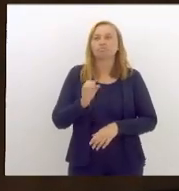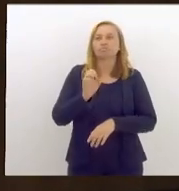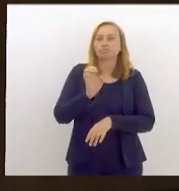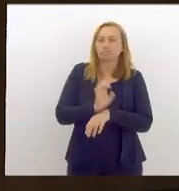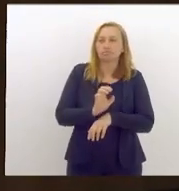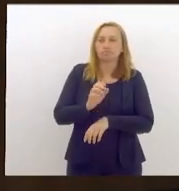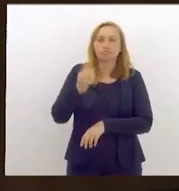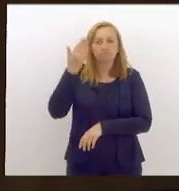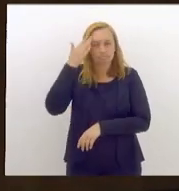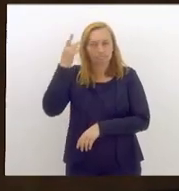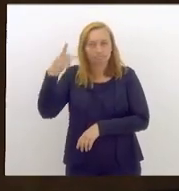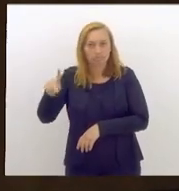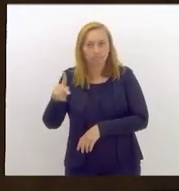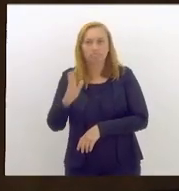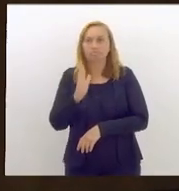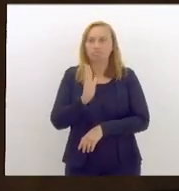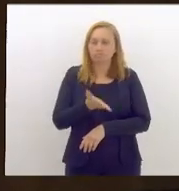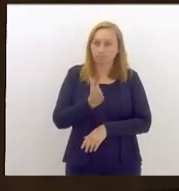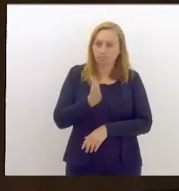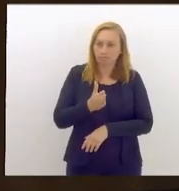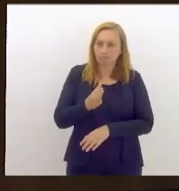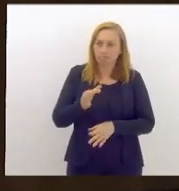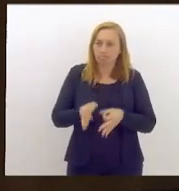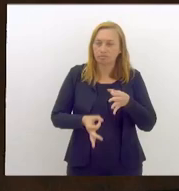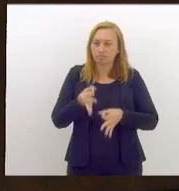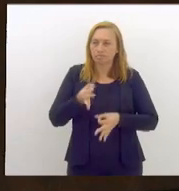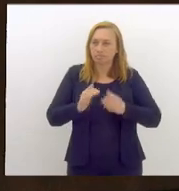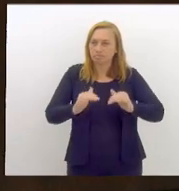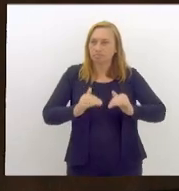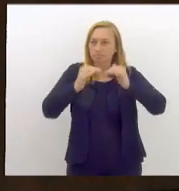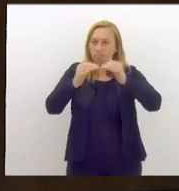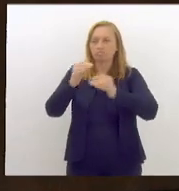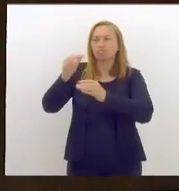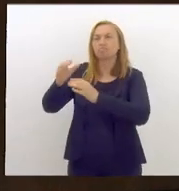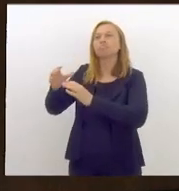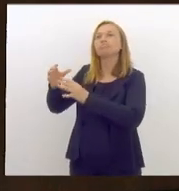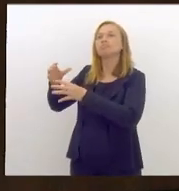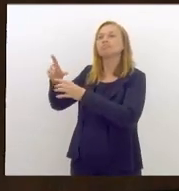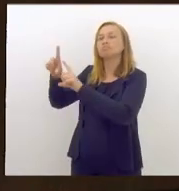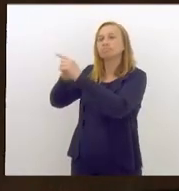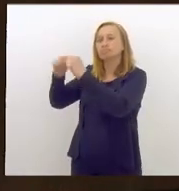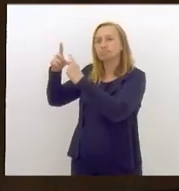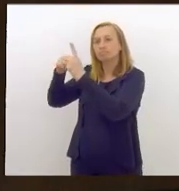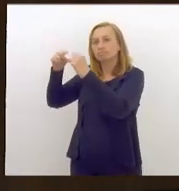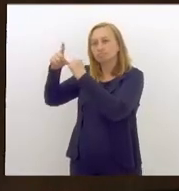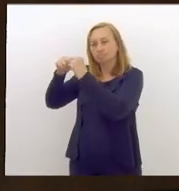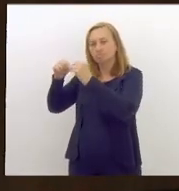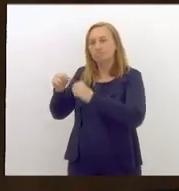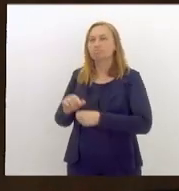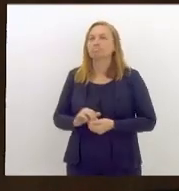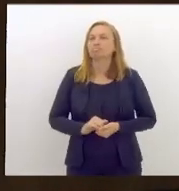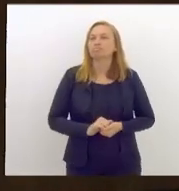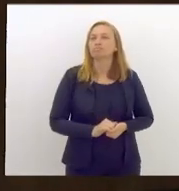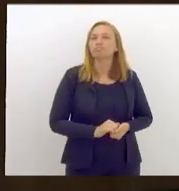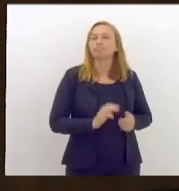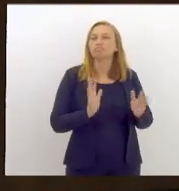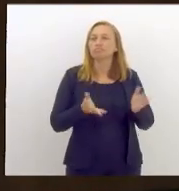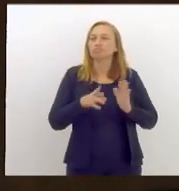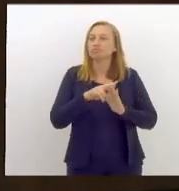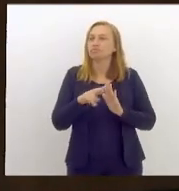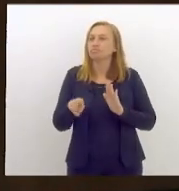já passou pelo crivo da suprema corte em Brasília e está vigindo na